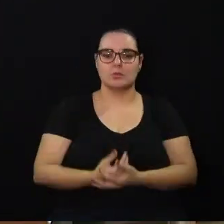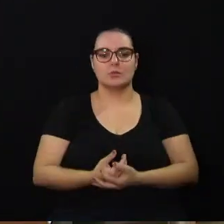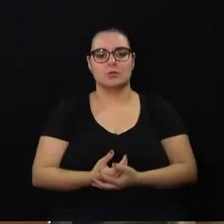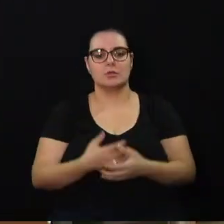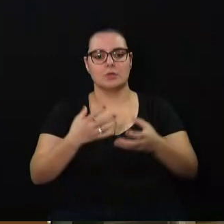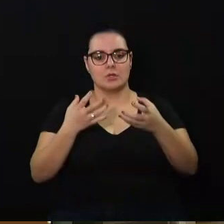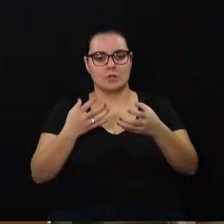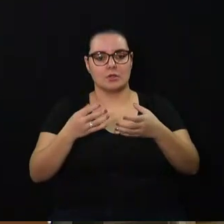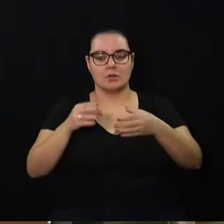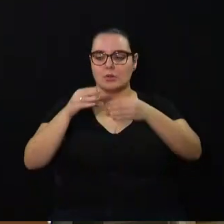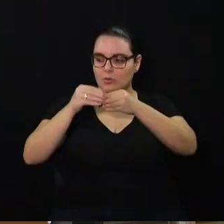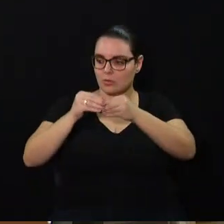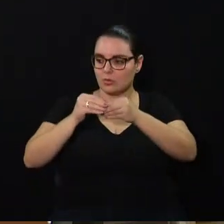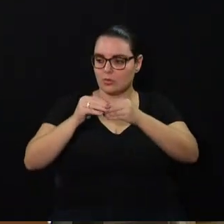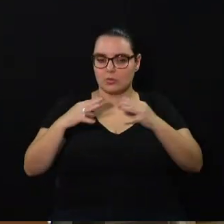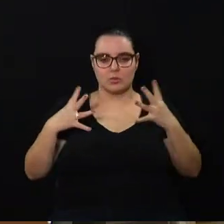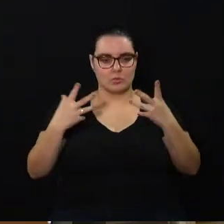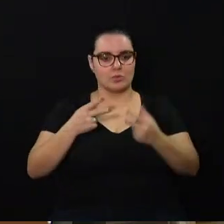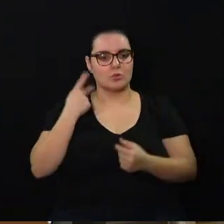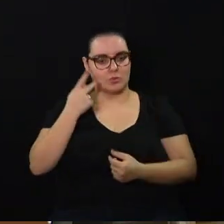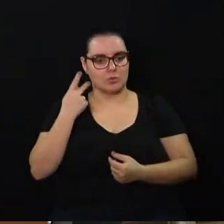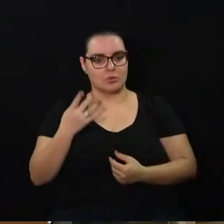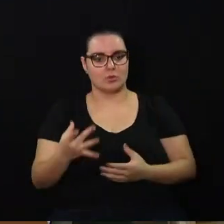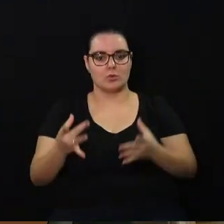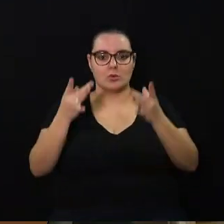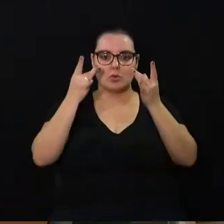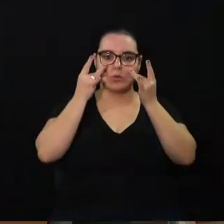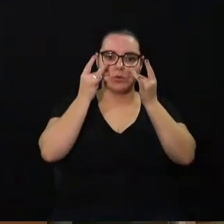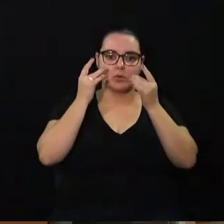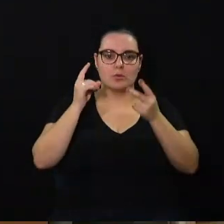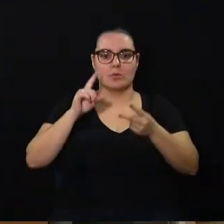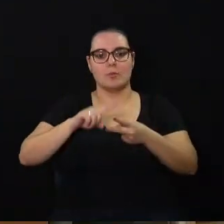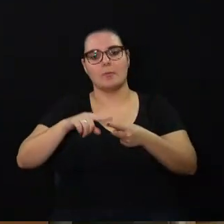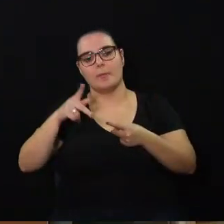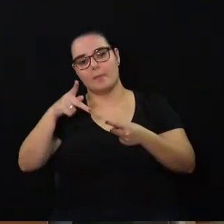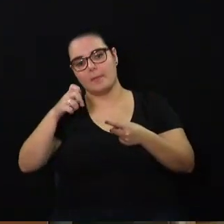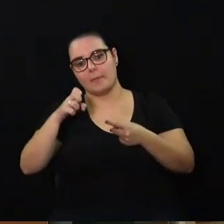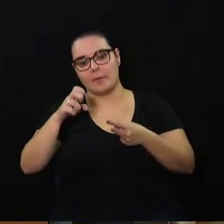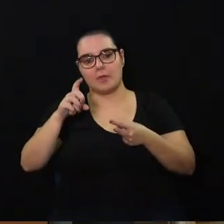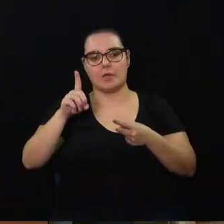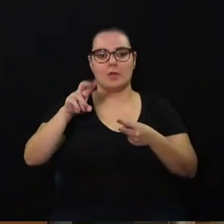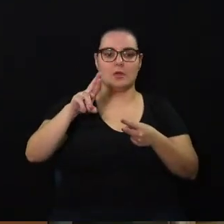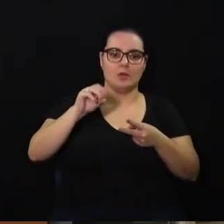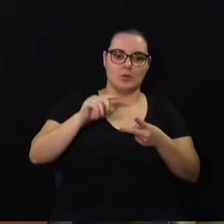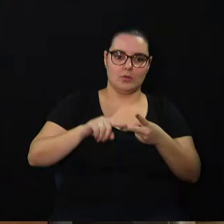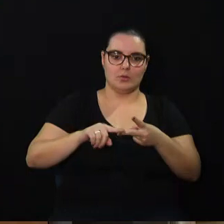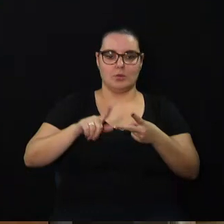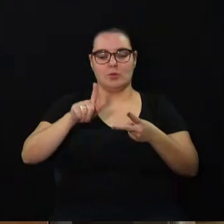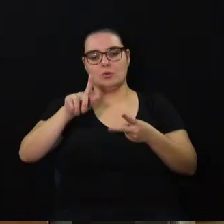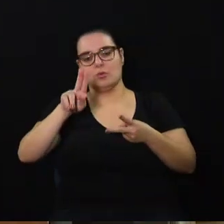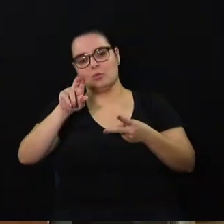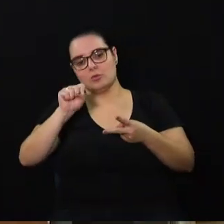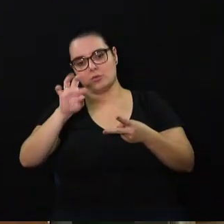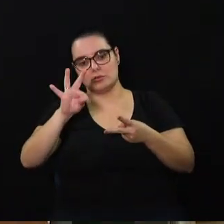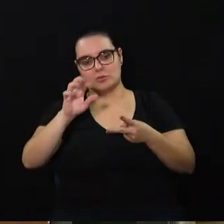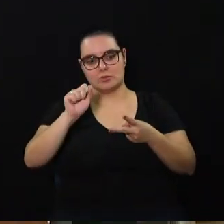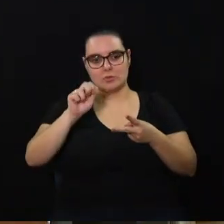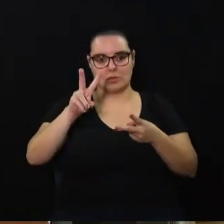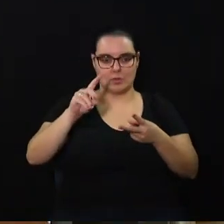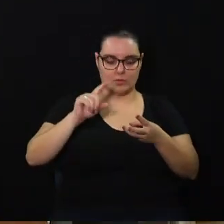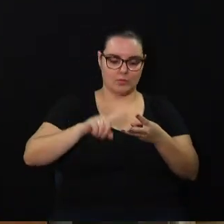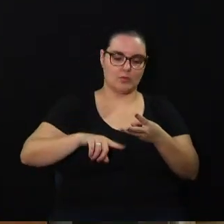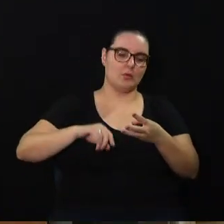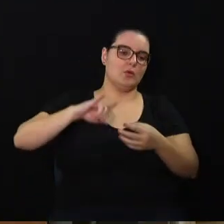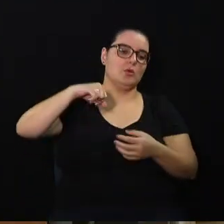inicialmente cumprimentar os vereadores presentes vereador pedro tourinho vereador carlos do pt vereador gustavo petta do